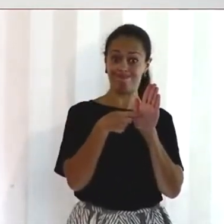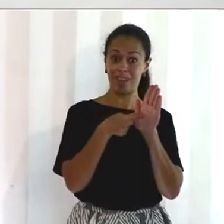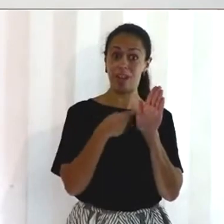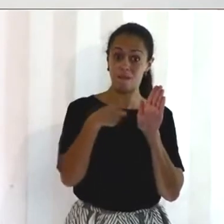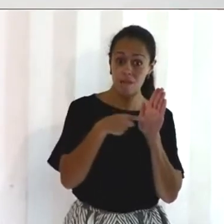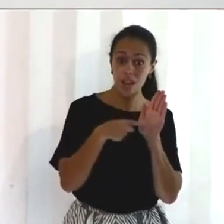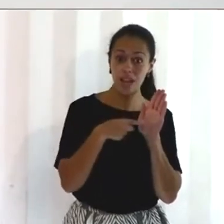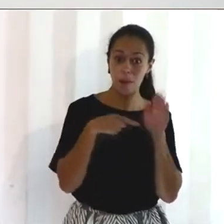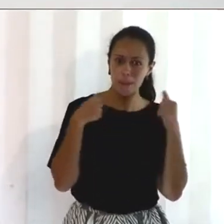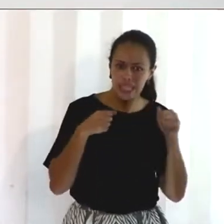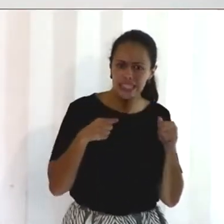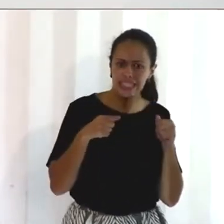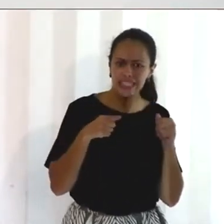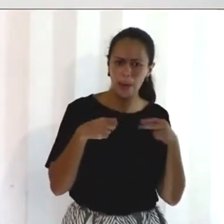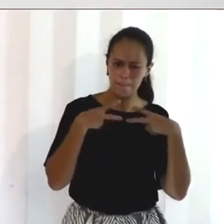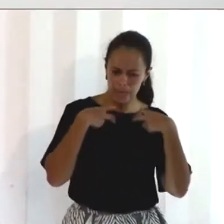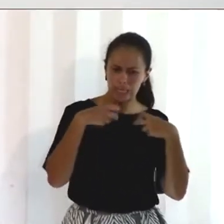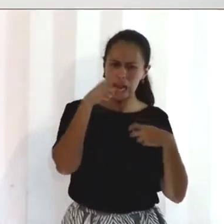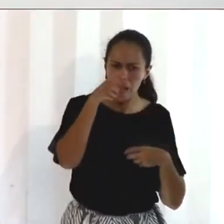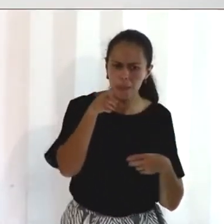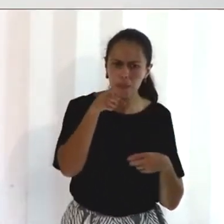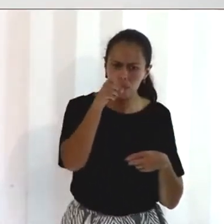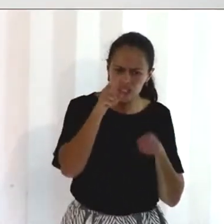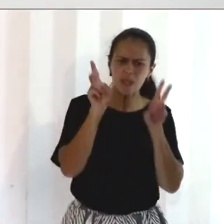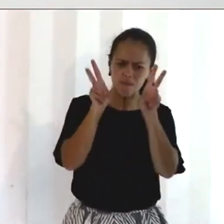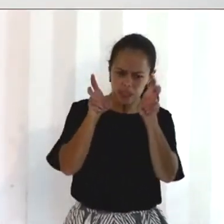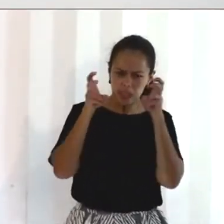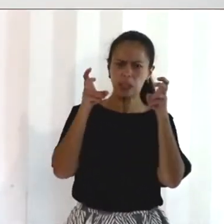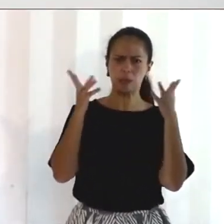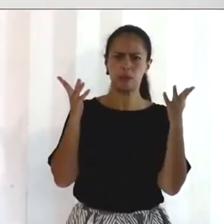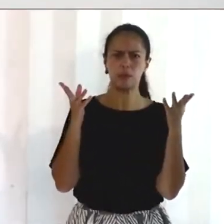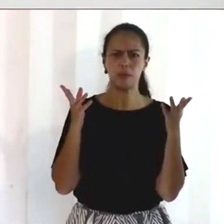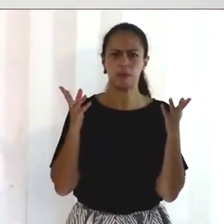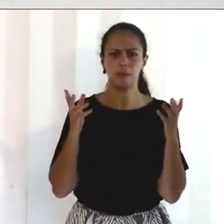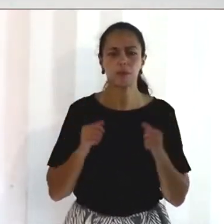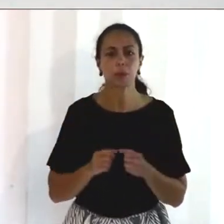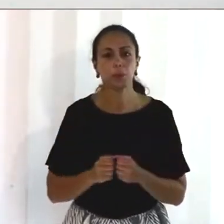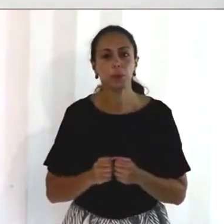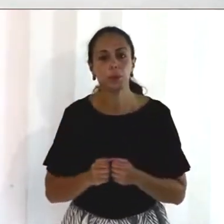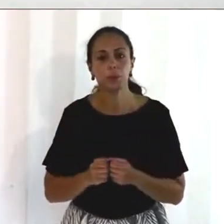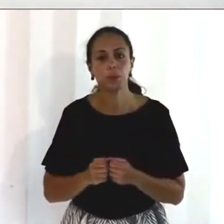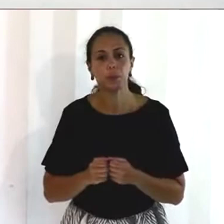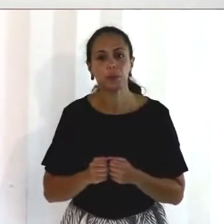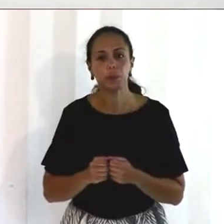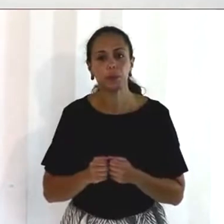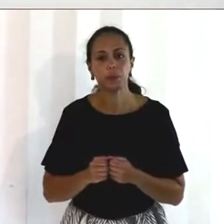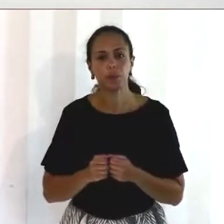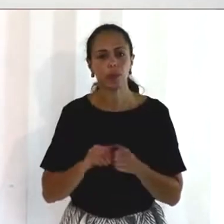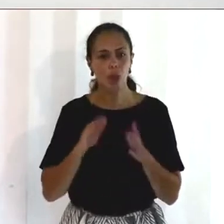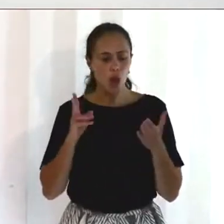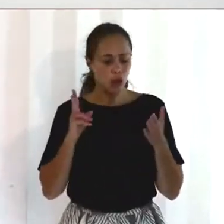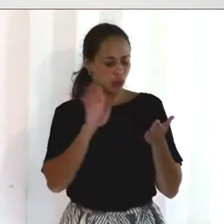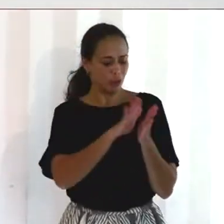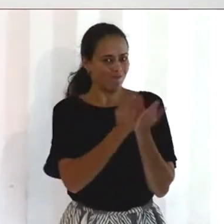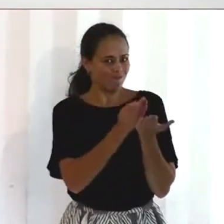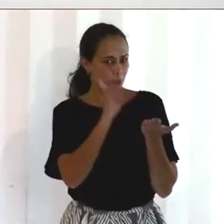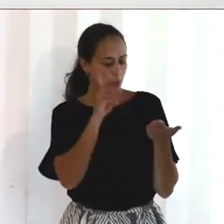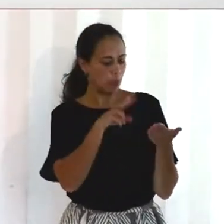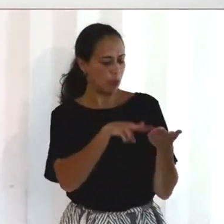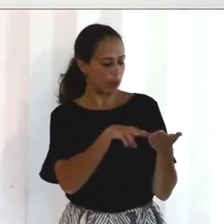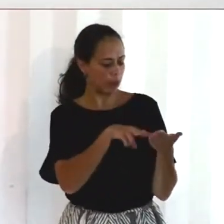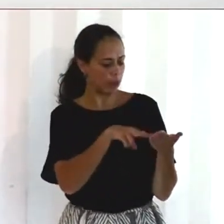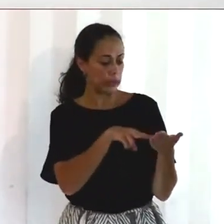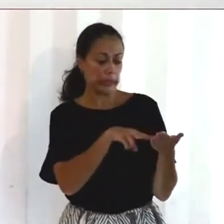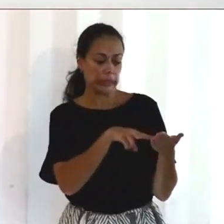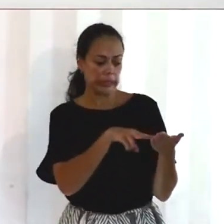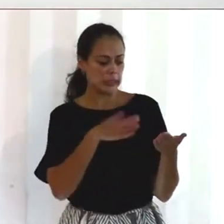só a palavra de Deus, para cada apontamento sobre o nosso caráter, sobre os nossos